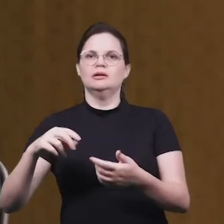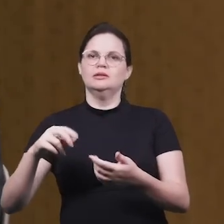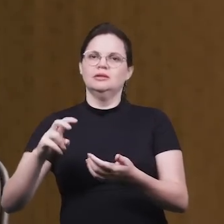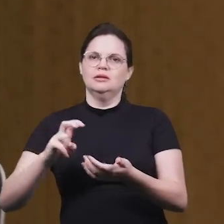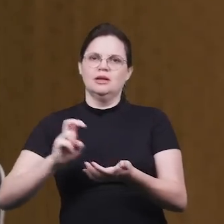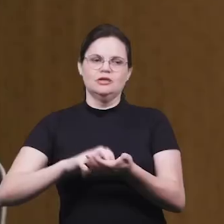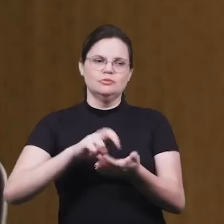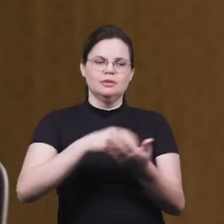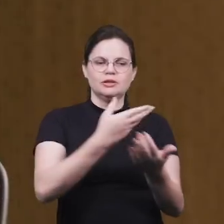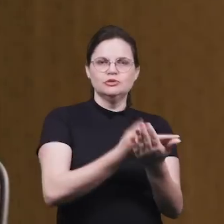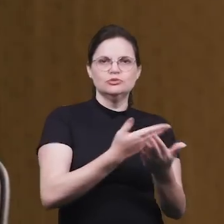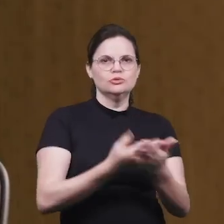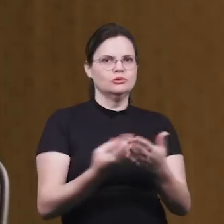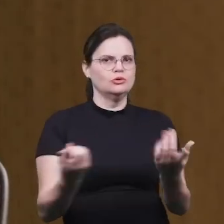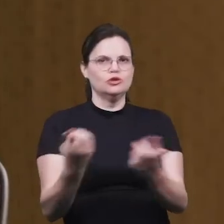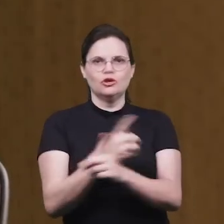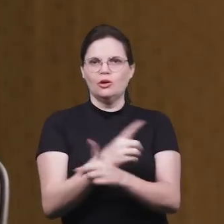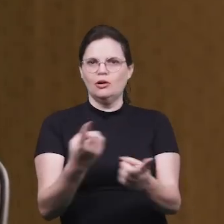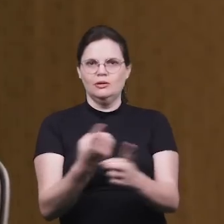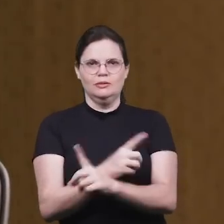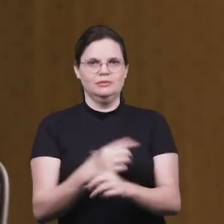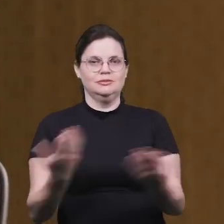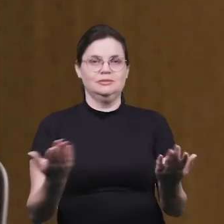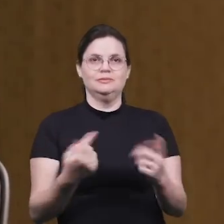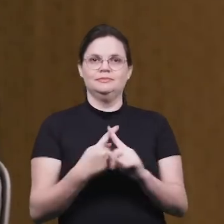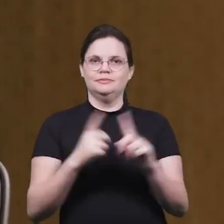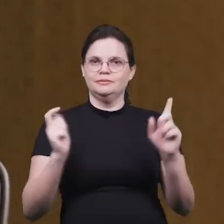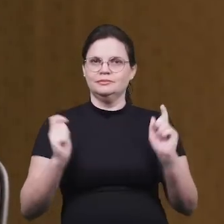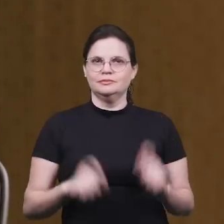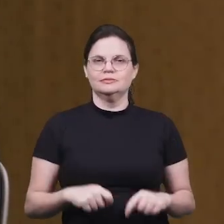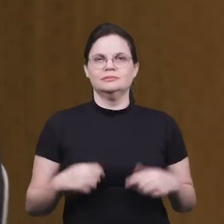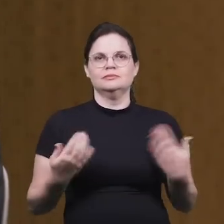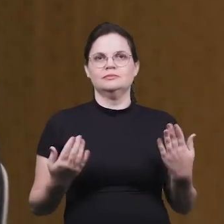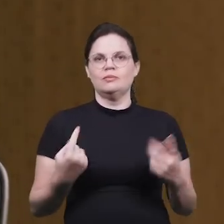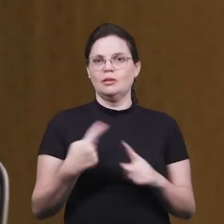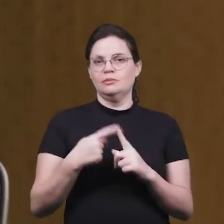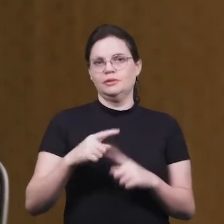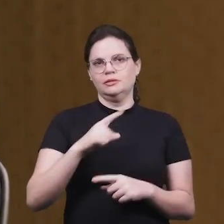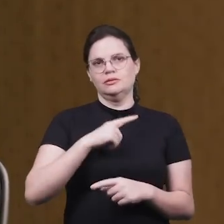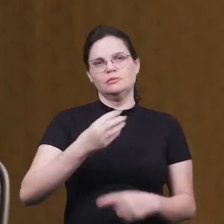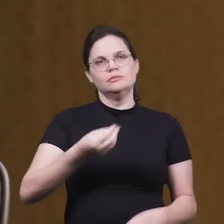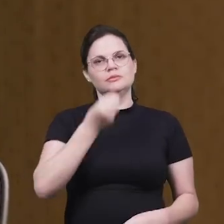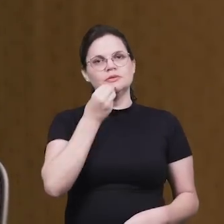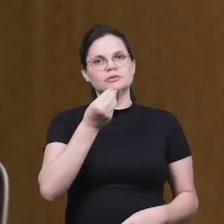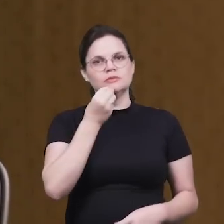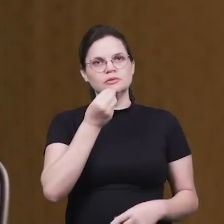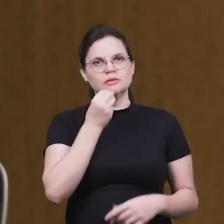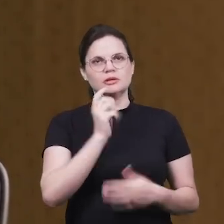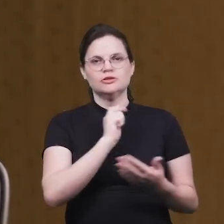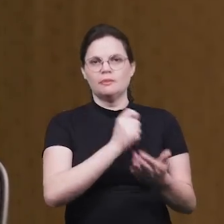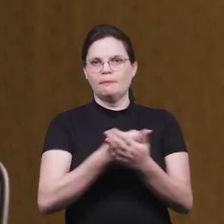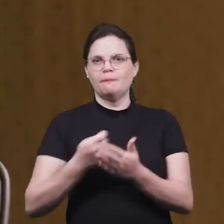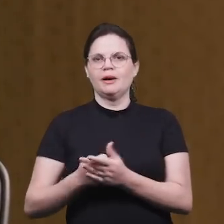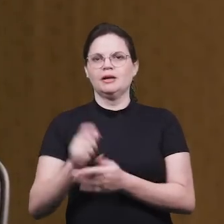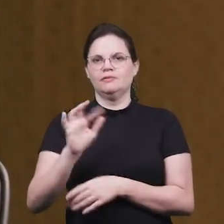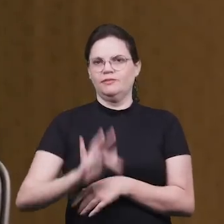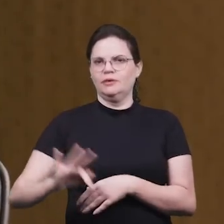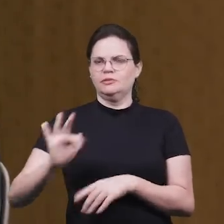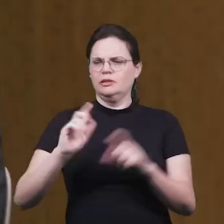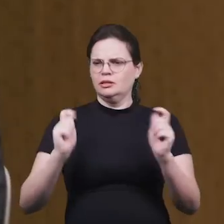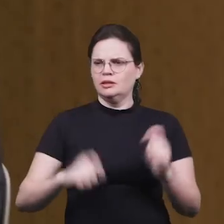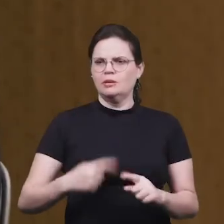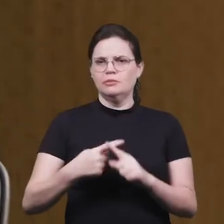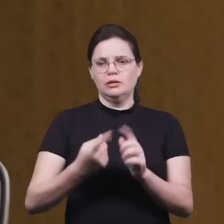ele trabalha e estuda de noite, mas podendo, né, ter essa oportunidade de pagar um ensino superior,